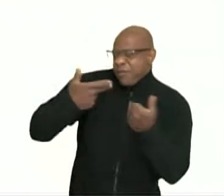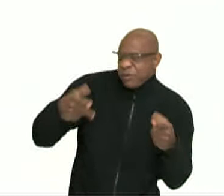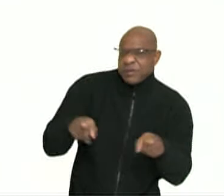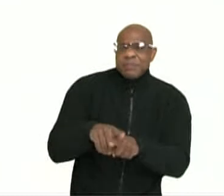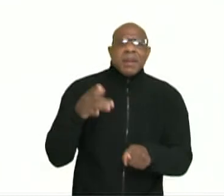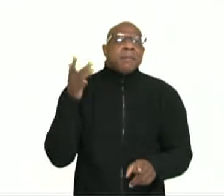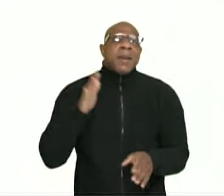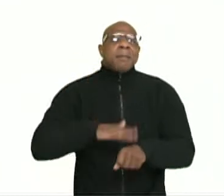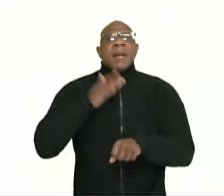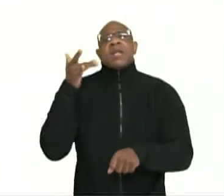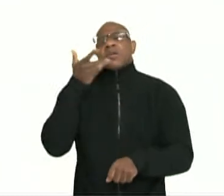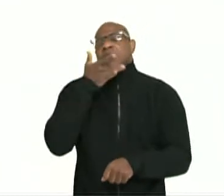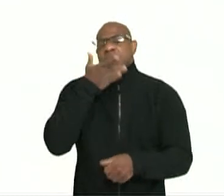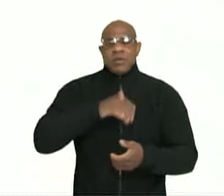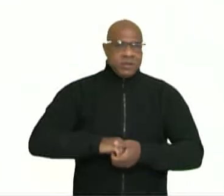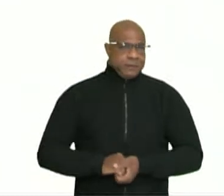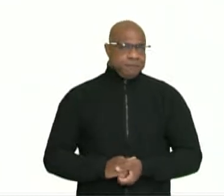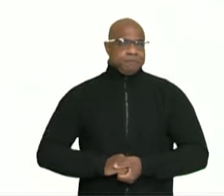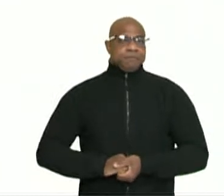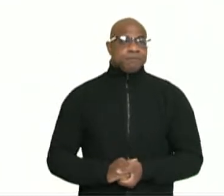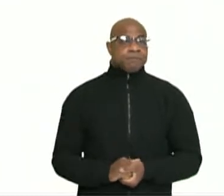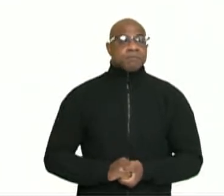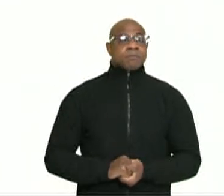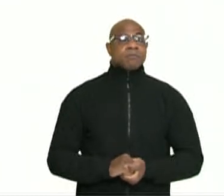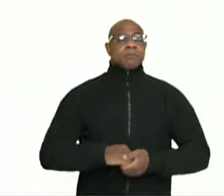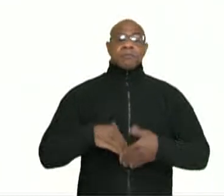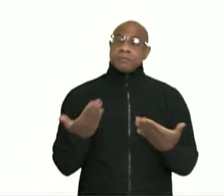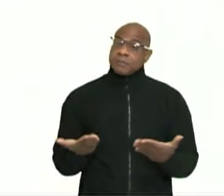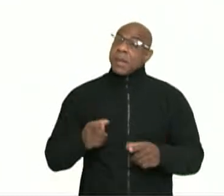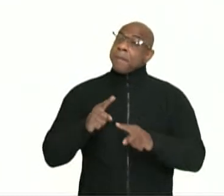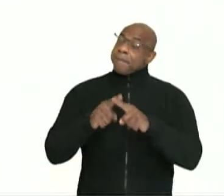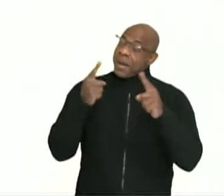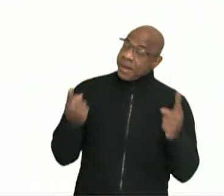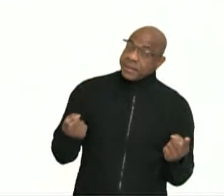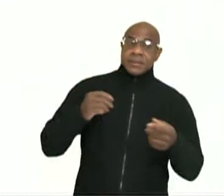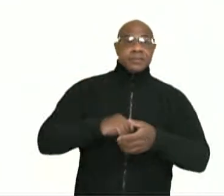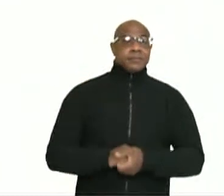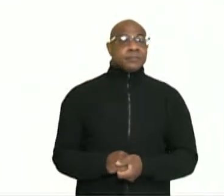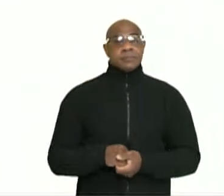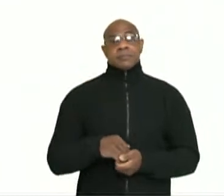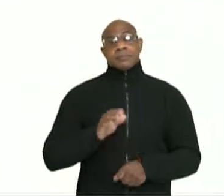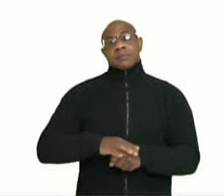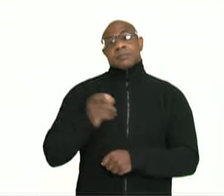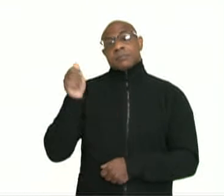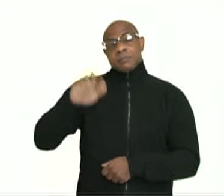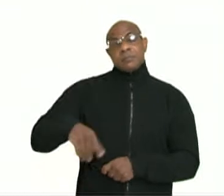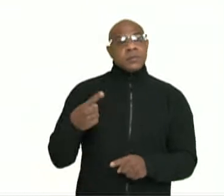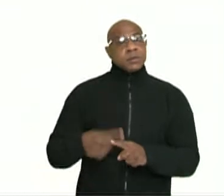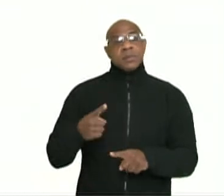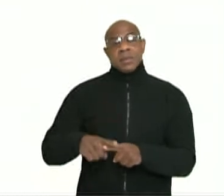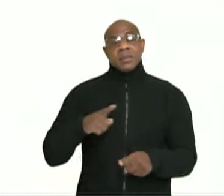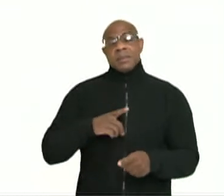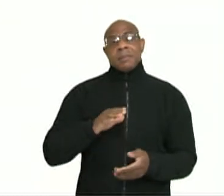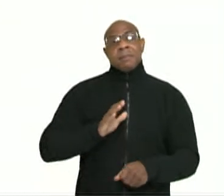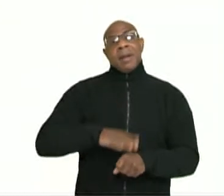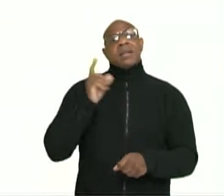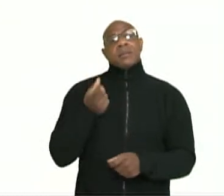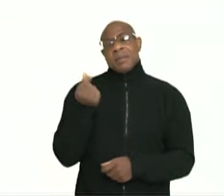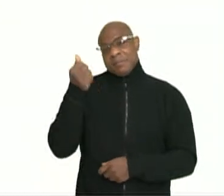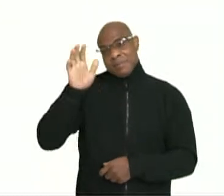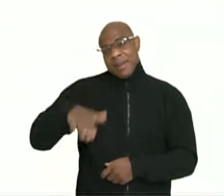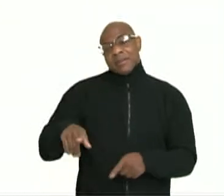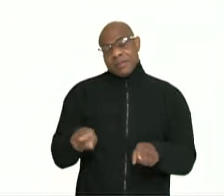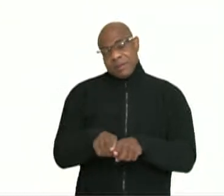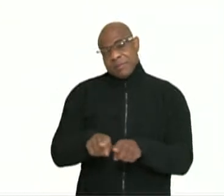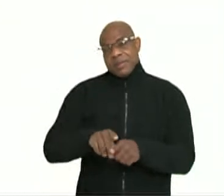meio sem sal? Mas mais baratos devido à maior oferta. Então, mais saborosos, mais